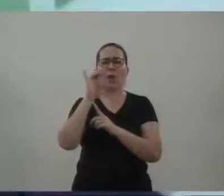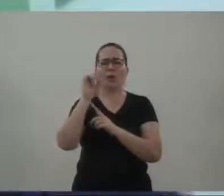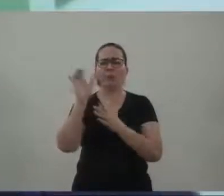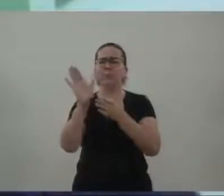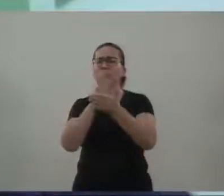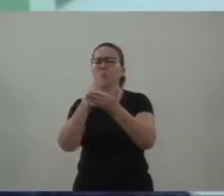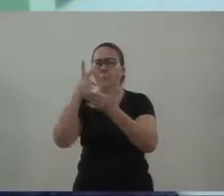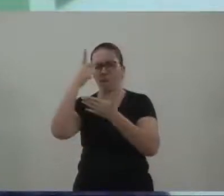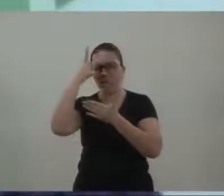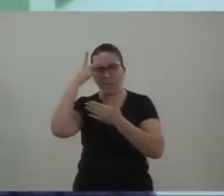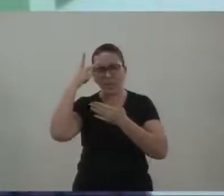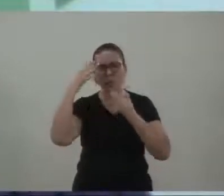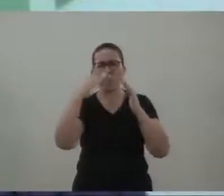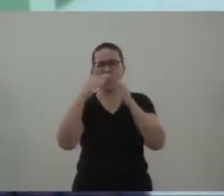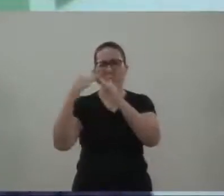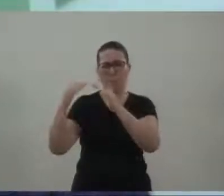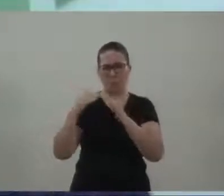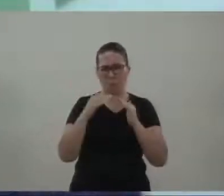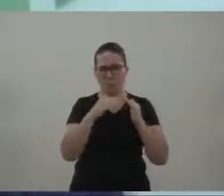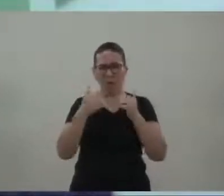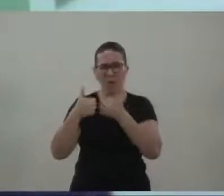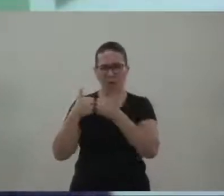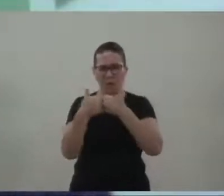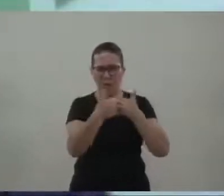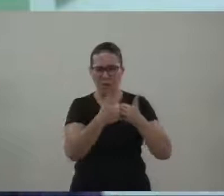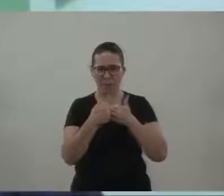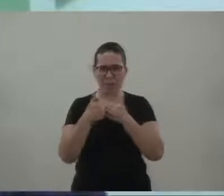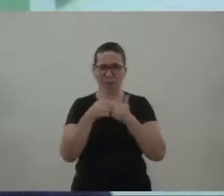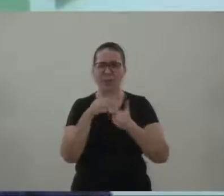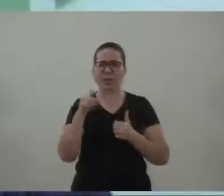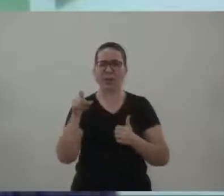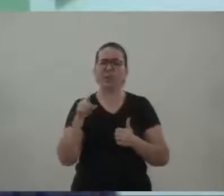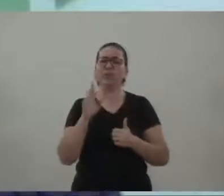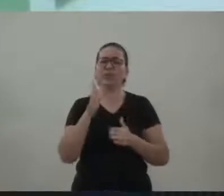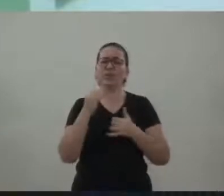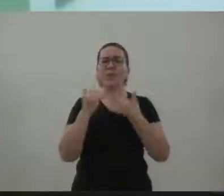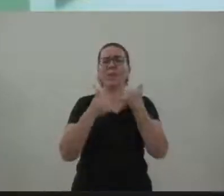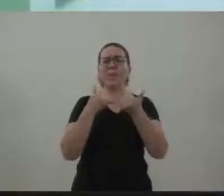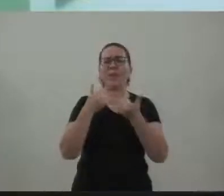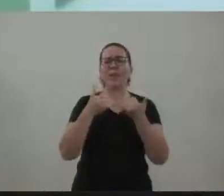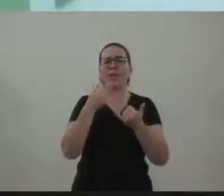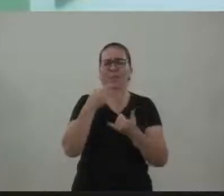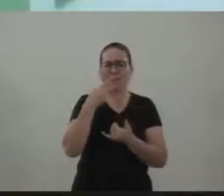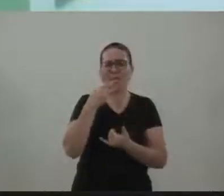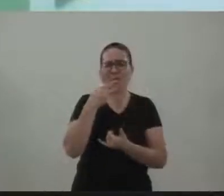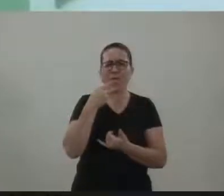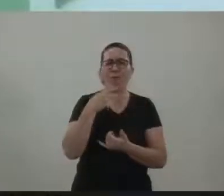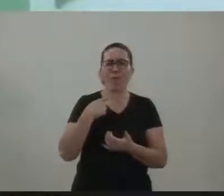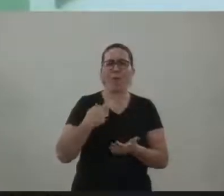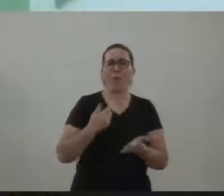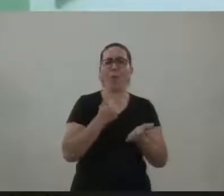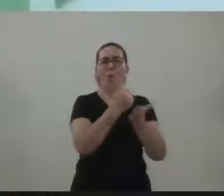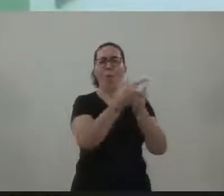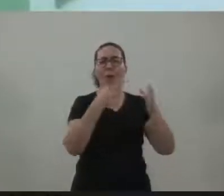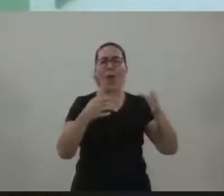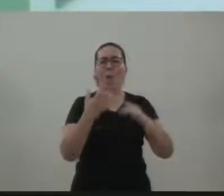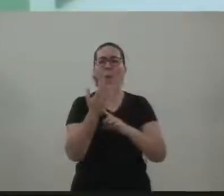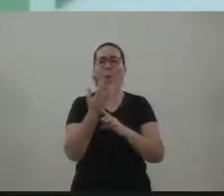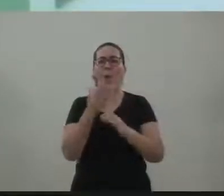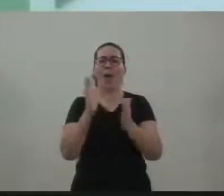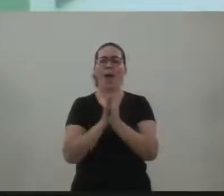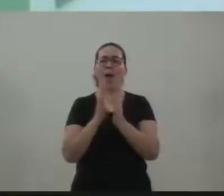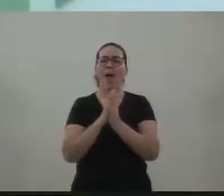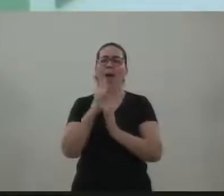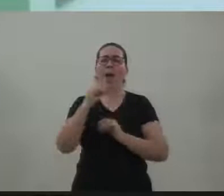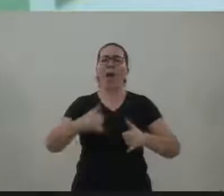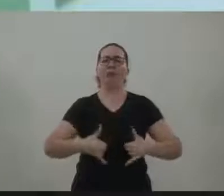moradores ali até fizeram uma brincadeira dizendo que vão comprar um bolo para comemorar a